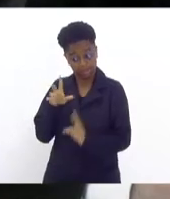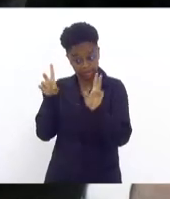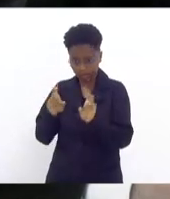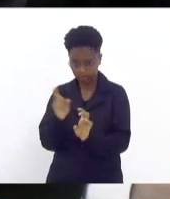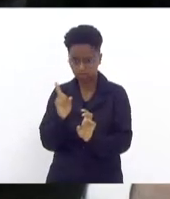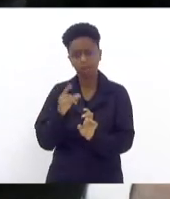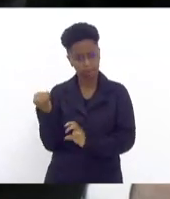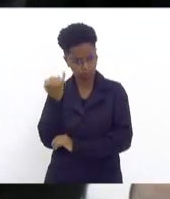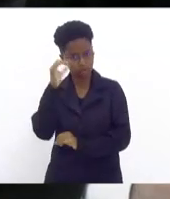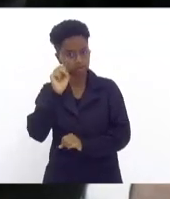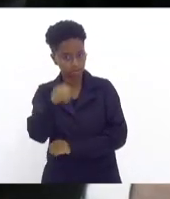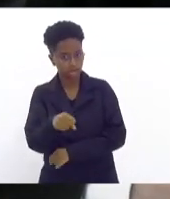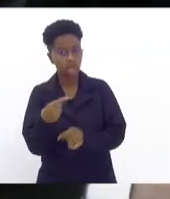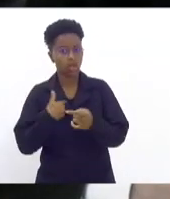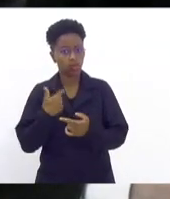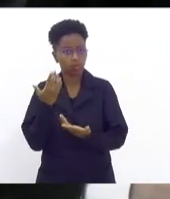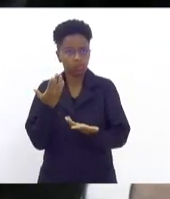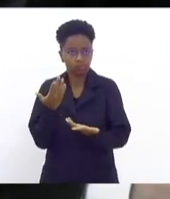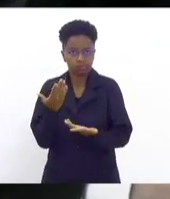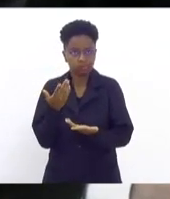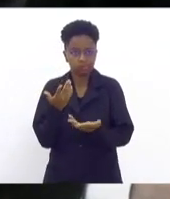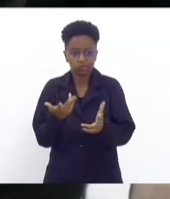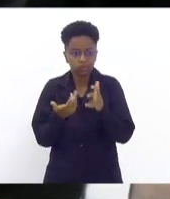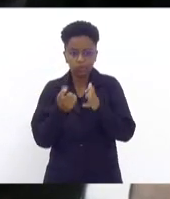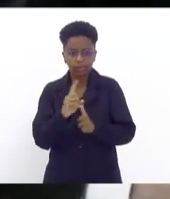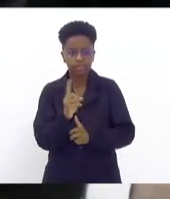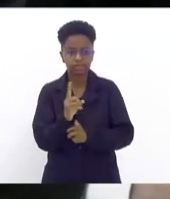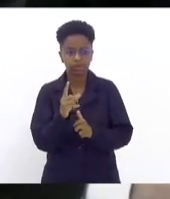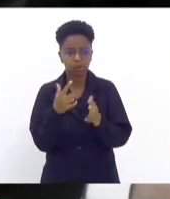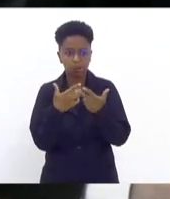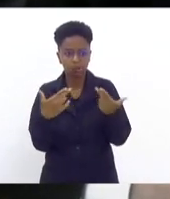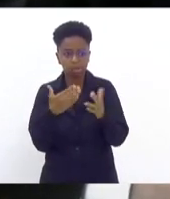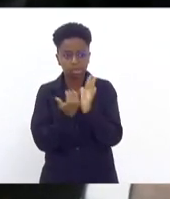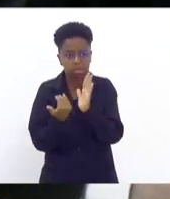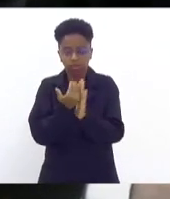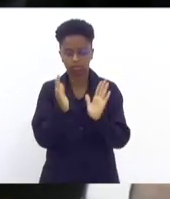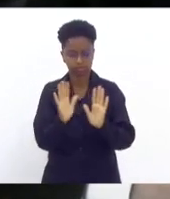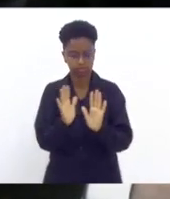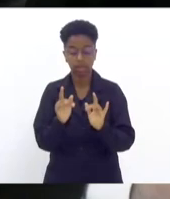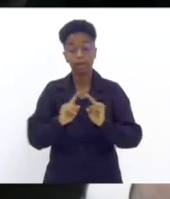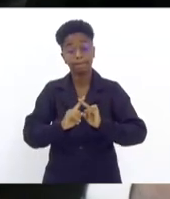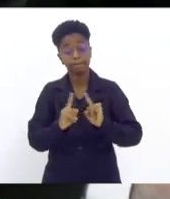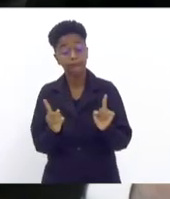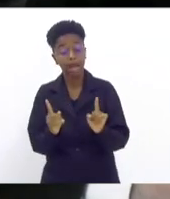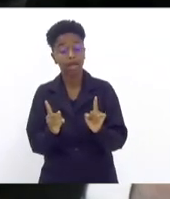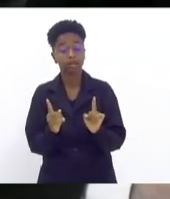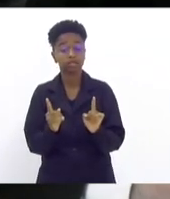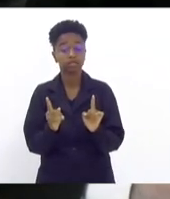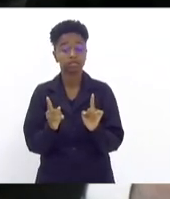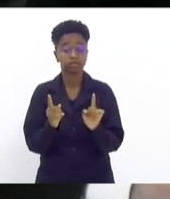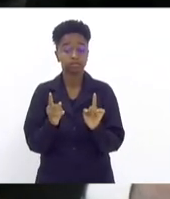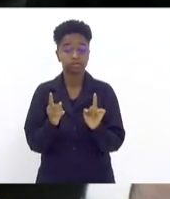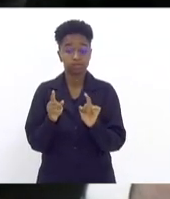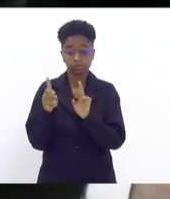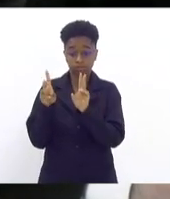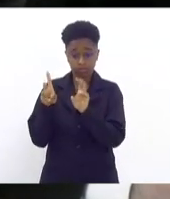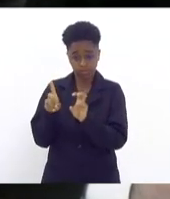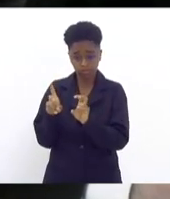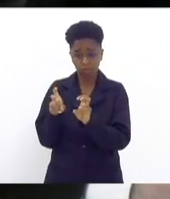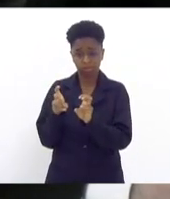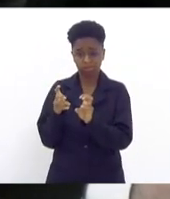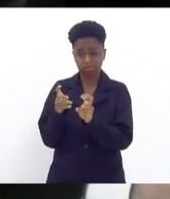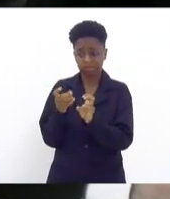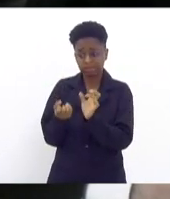grande relevância e que eu não vejo nada de mais, mas, enfim. Mas, em relação a isso, que cria um gasto